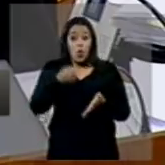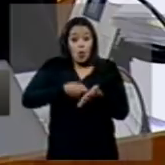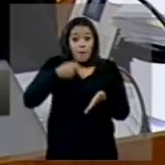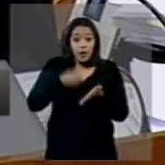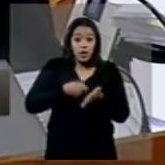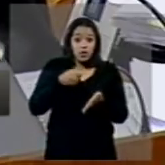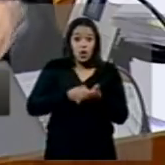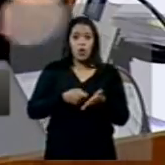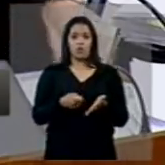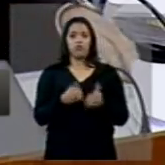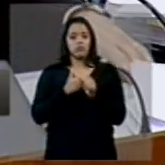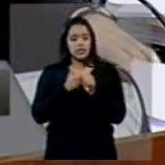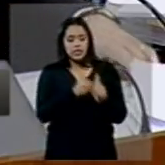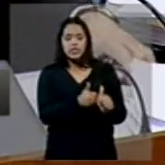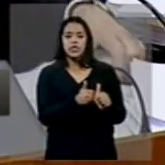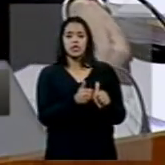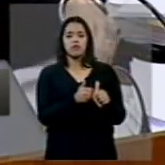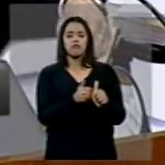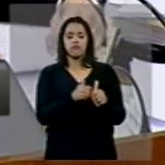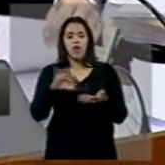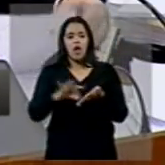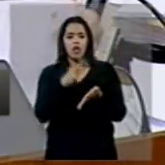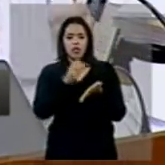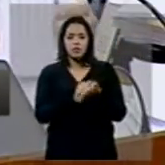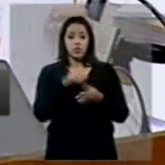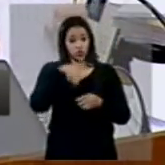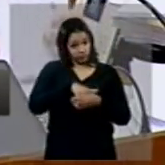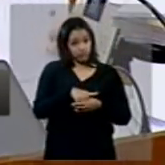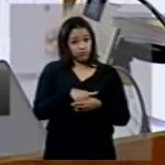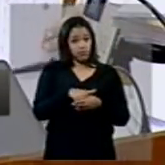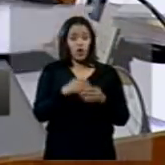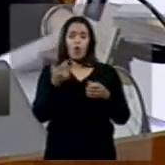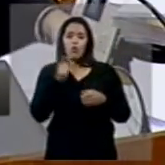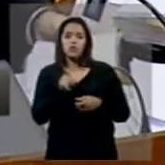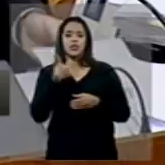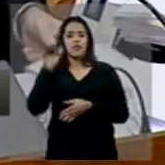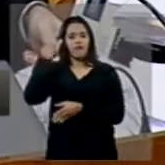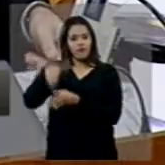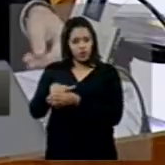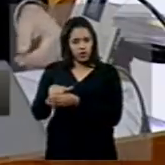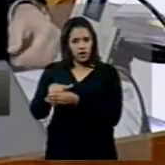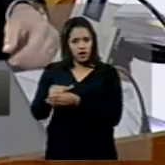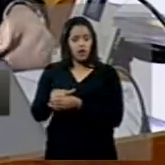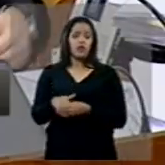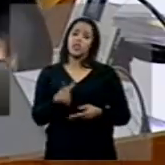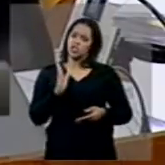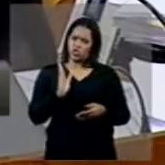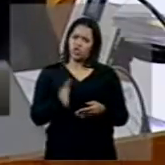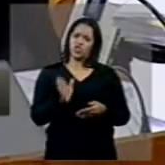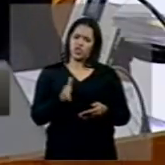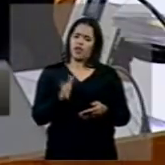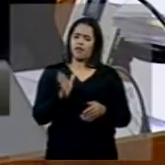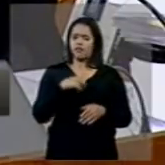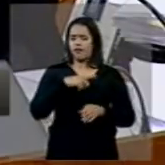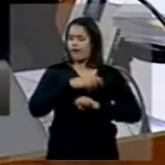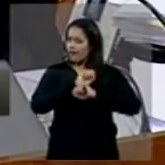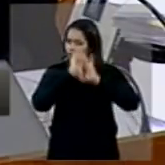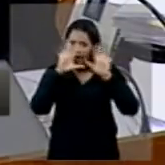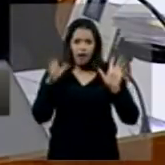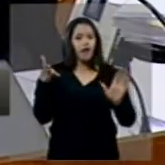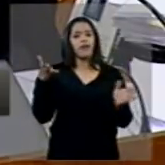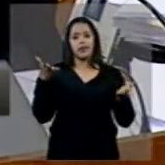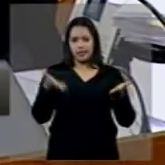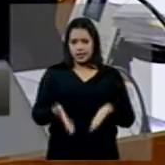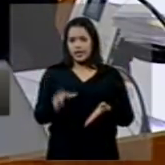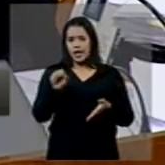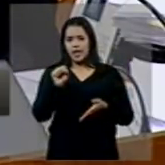pela Constituição como condição para votar, isso já foi consagrado aqui no Supremo Tribunal